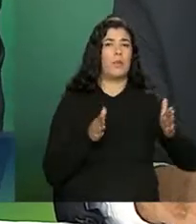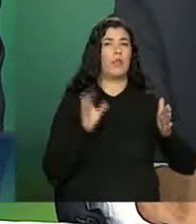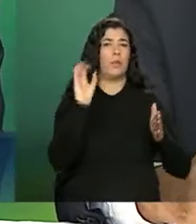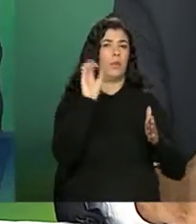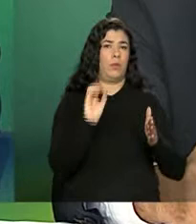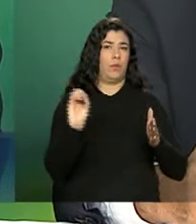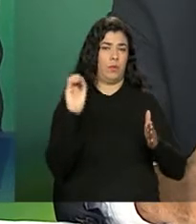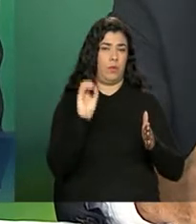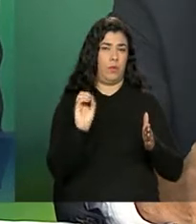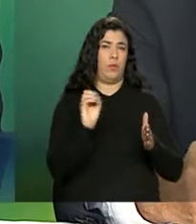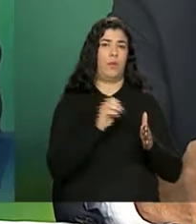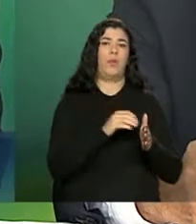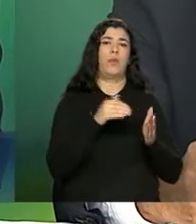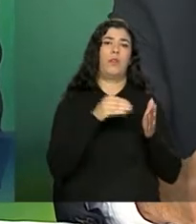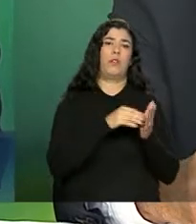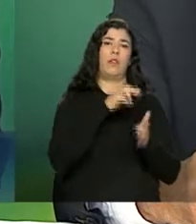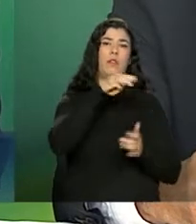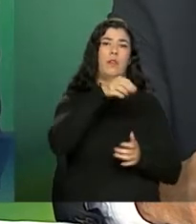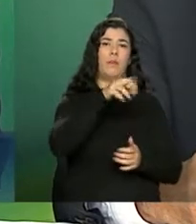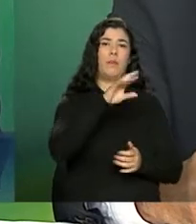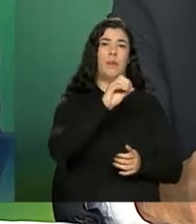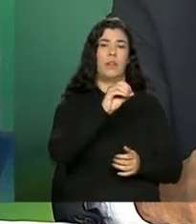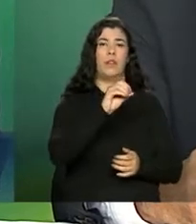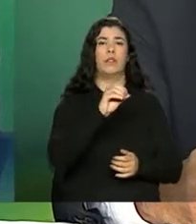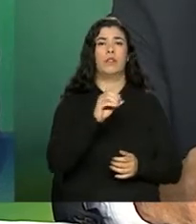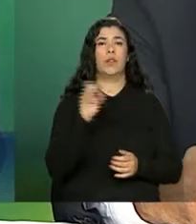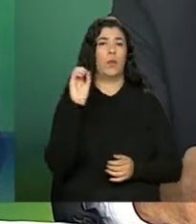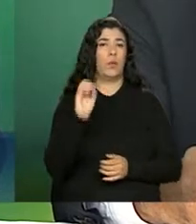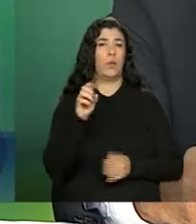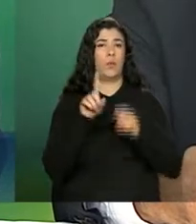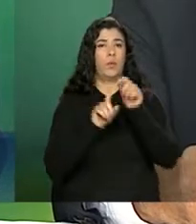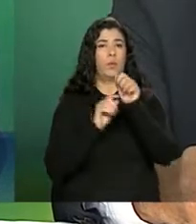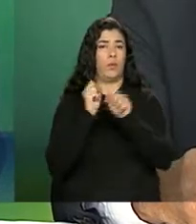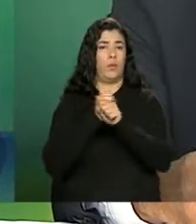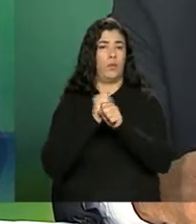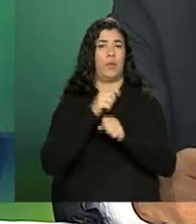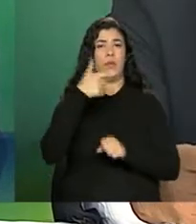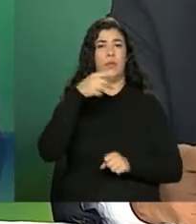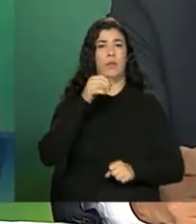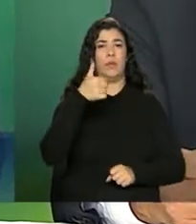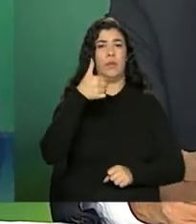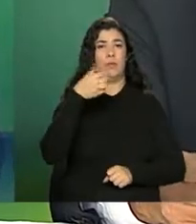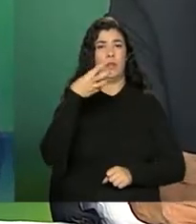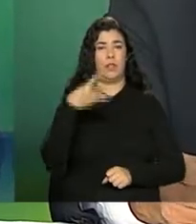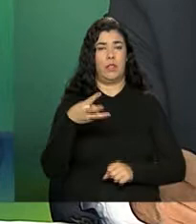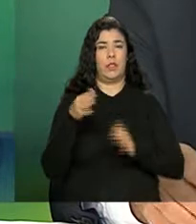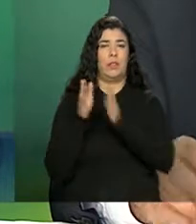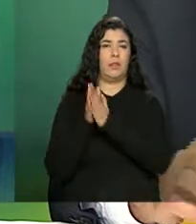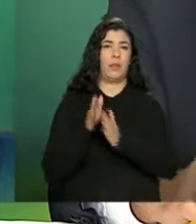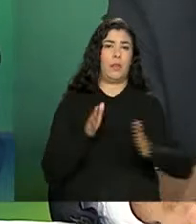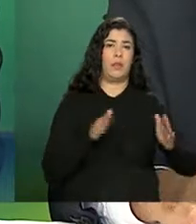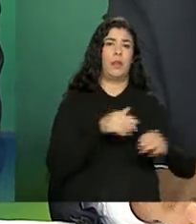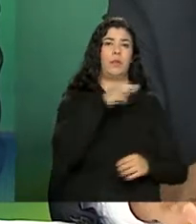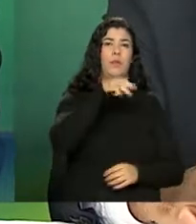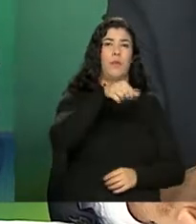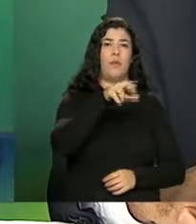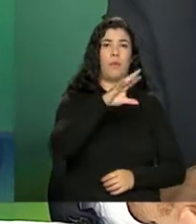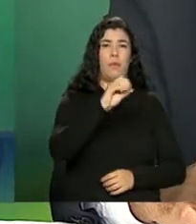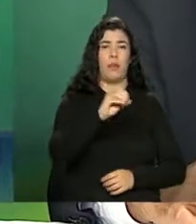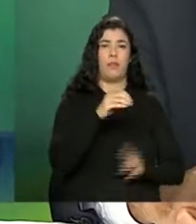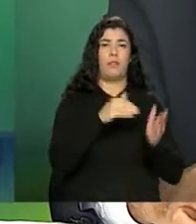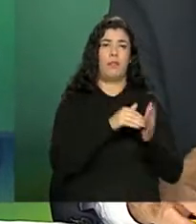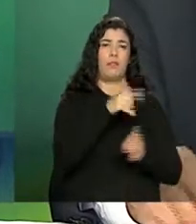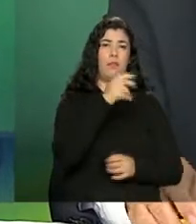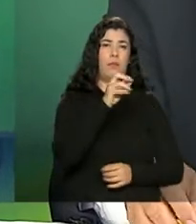e treze março de 2014 e quando choveu inteiro em cerca de cinquenta por cento da Média foi a seca o